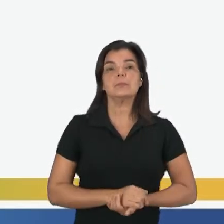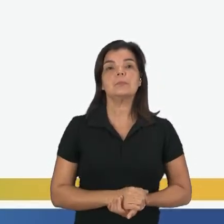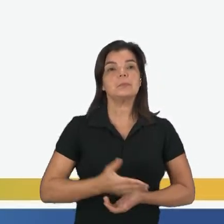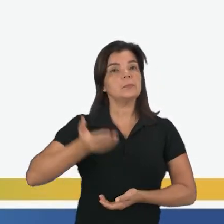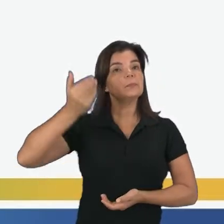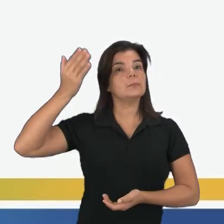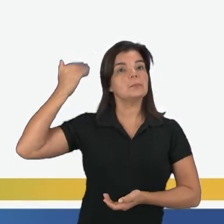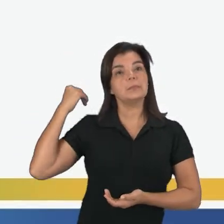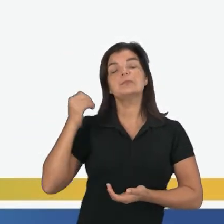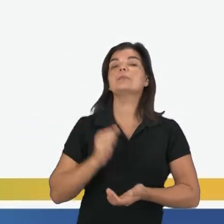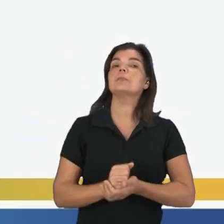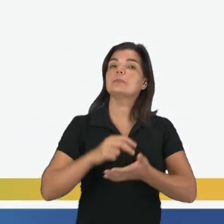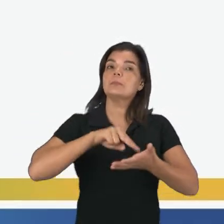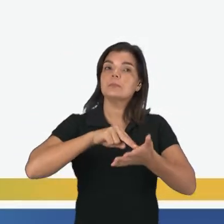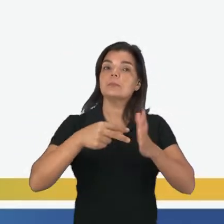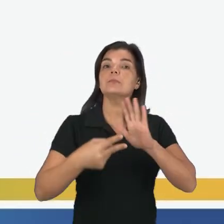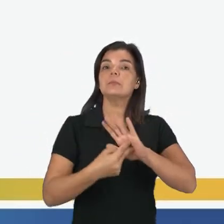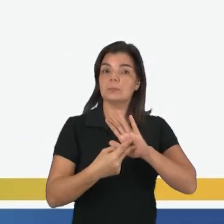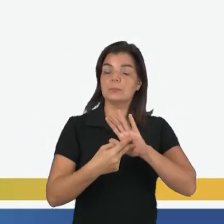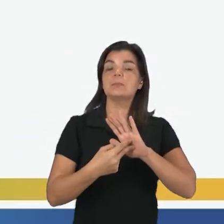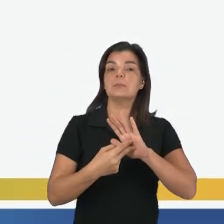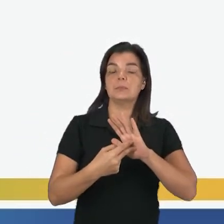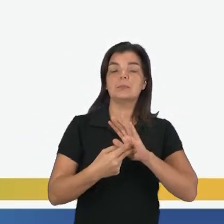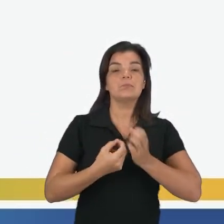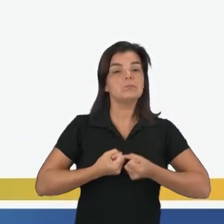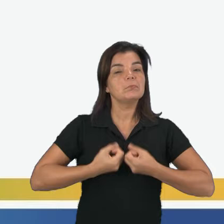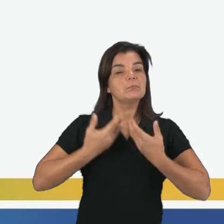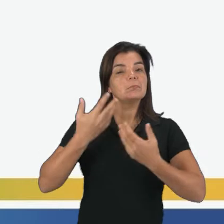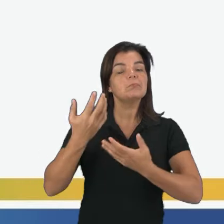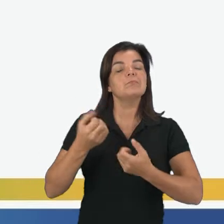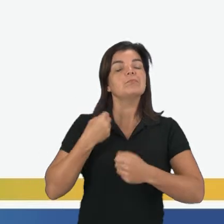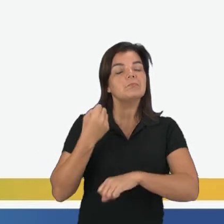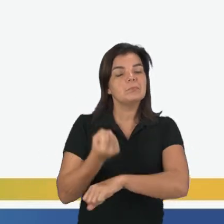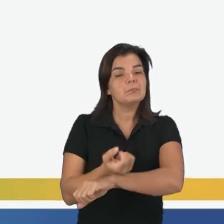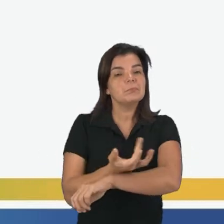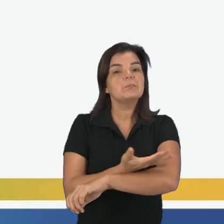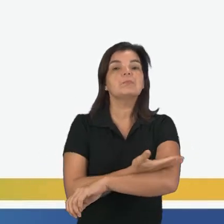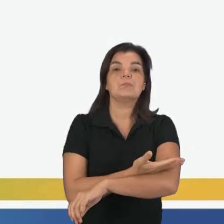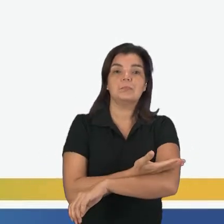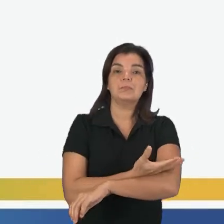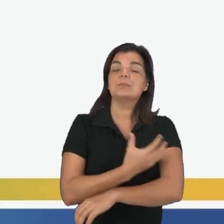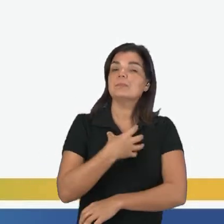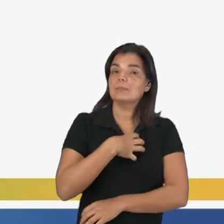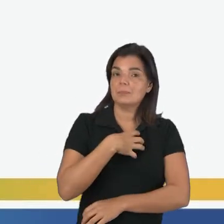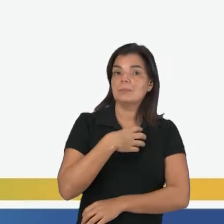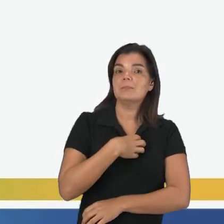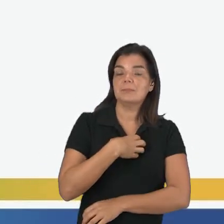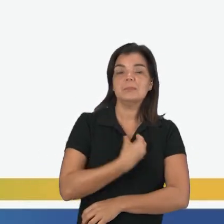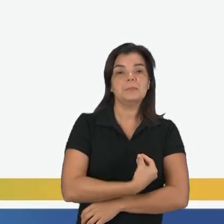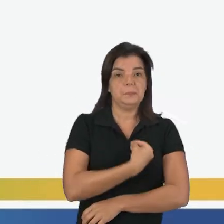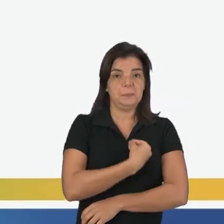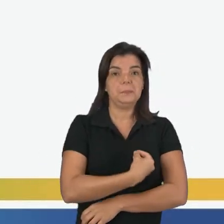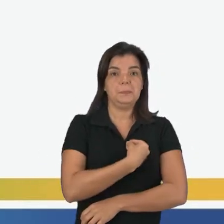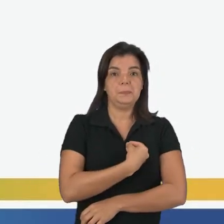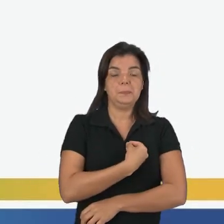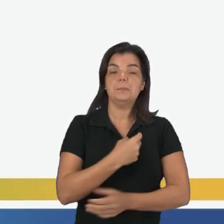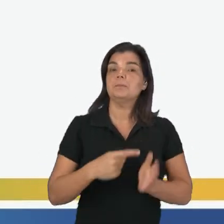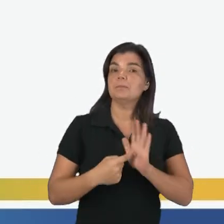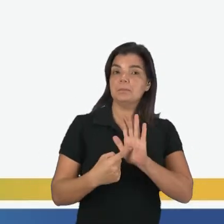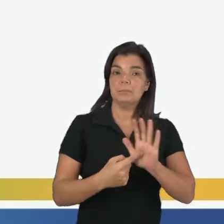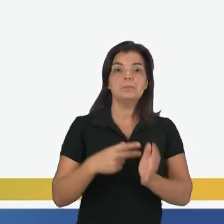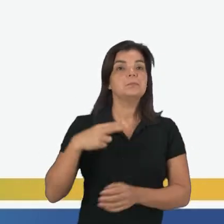do passado, então ele vai colocar expressões emotivas, sensações que ele viveu,